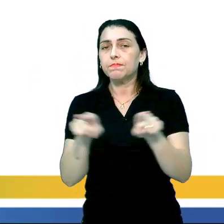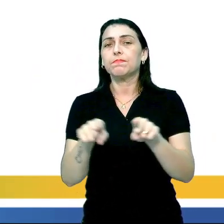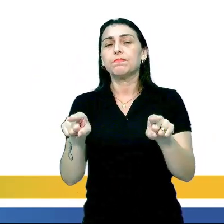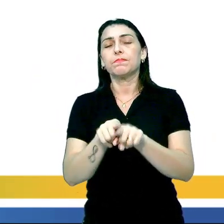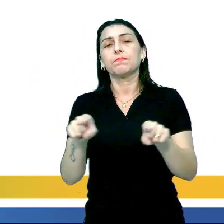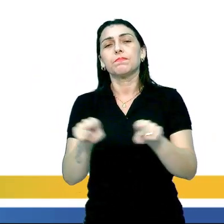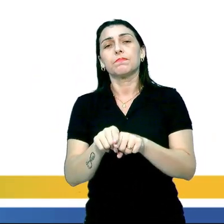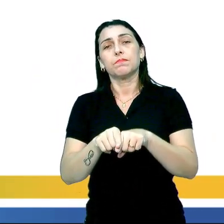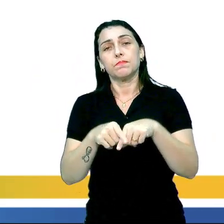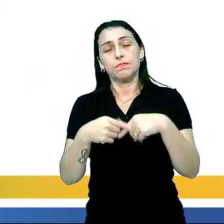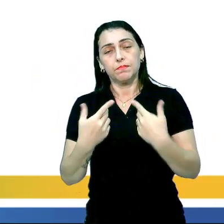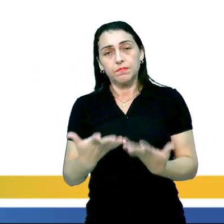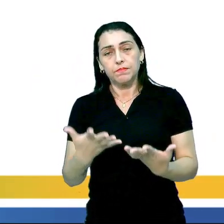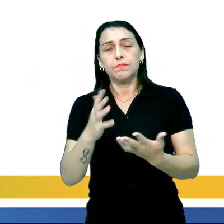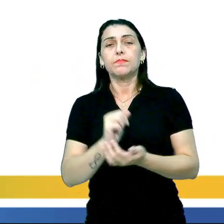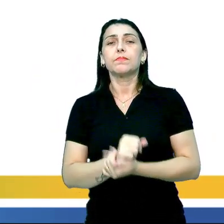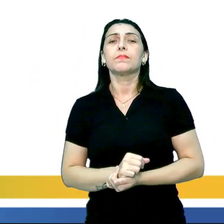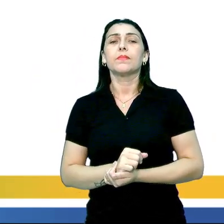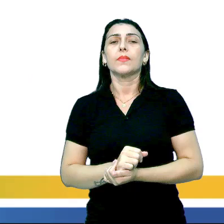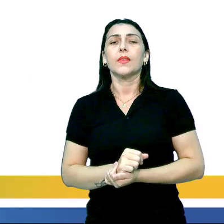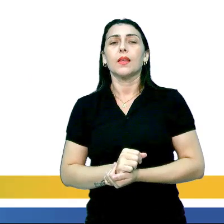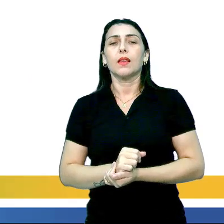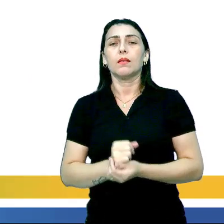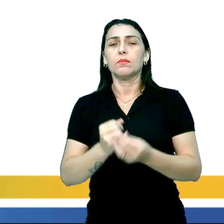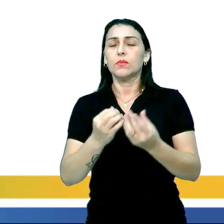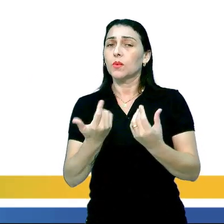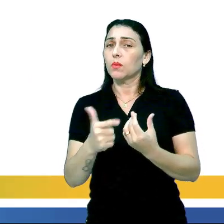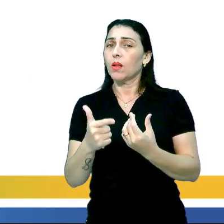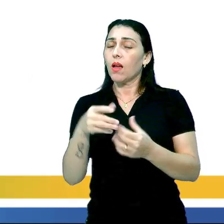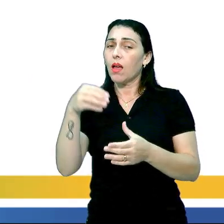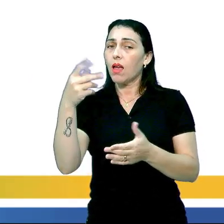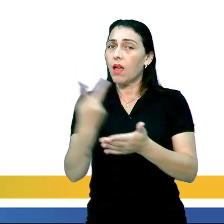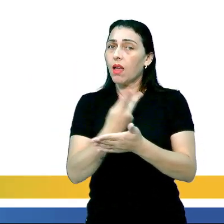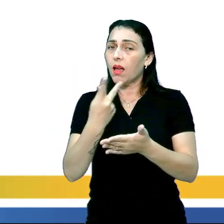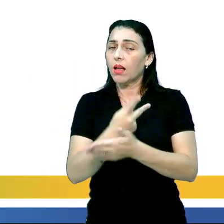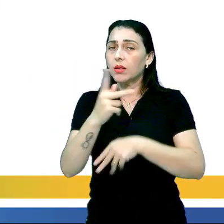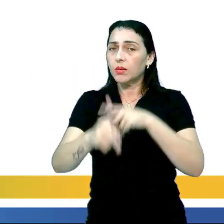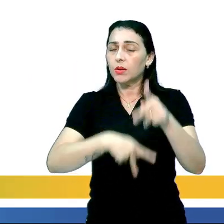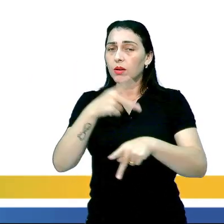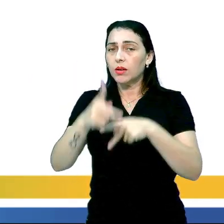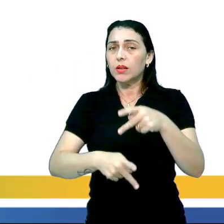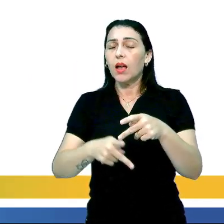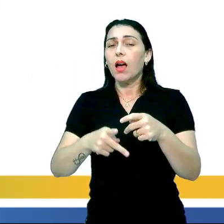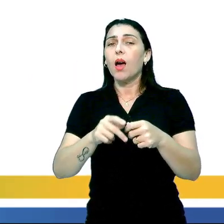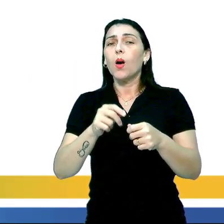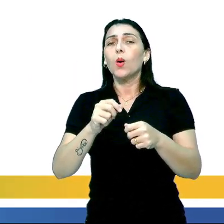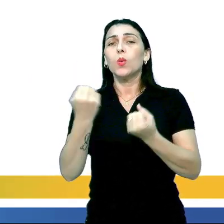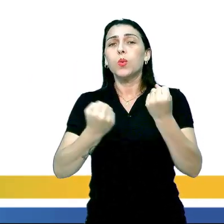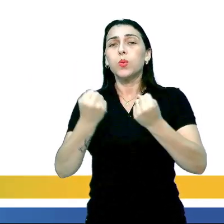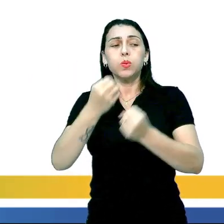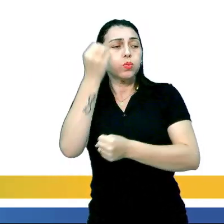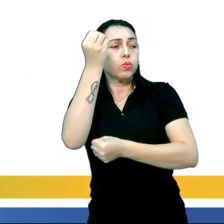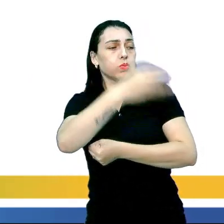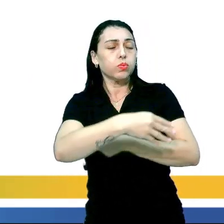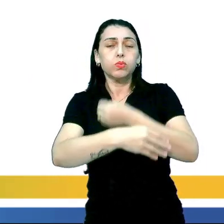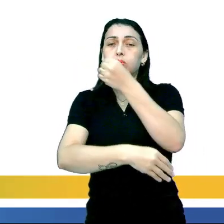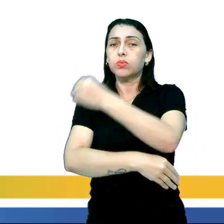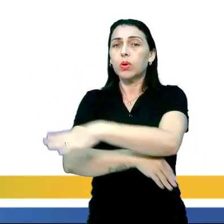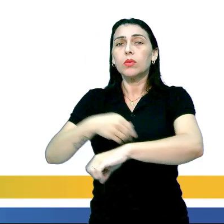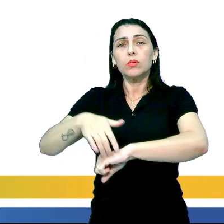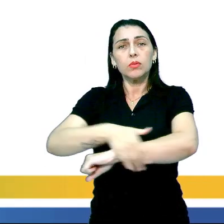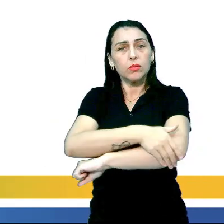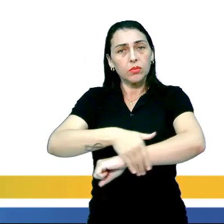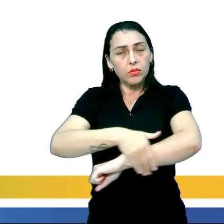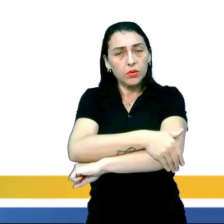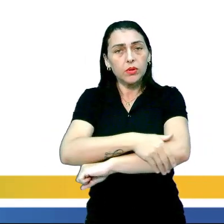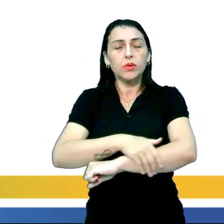a se decompor na natureza, o descarte indevido pela população, ou seja, aquela população que não descarta de